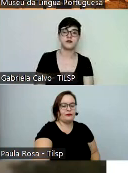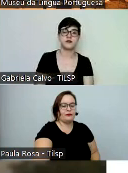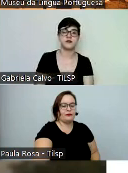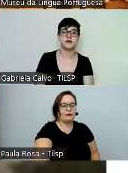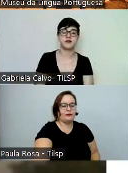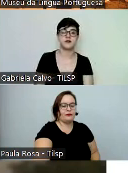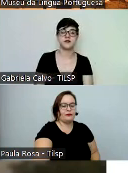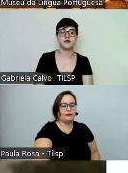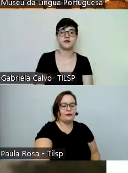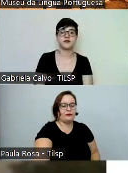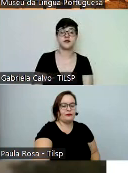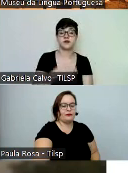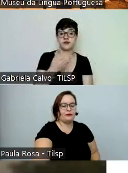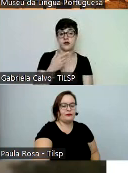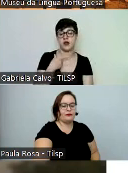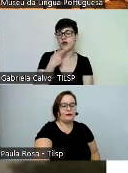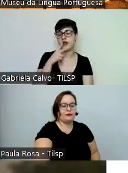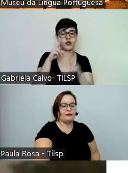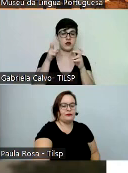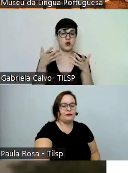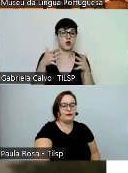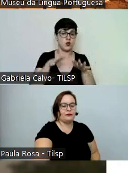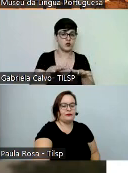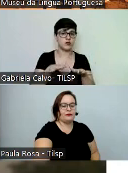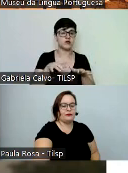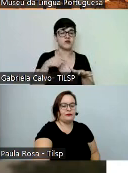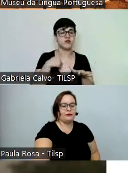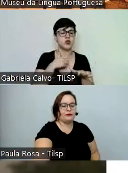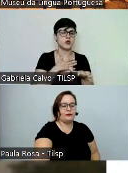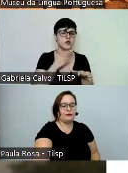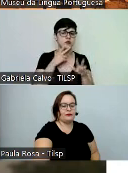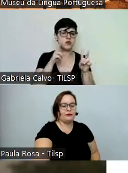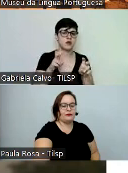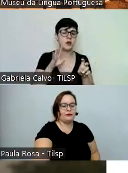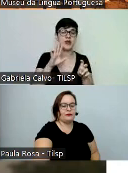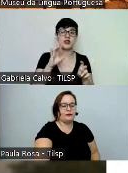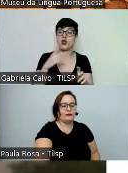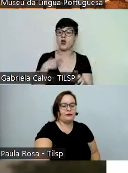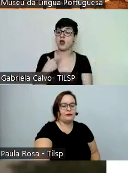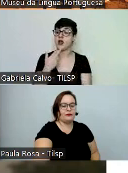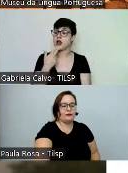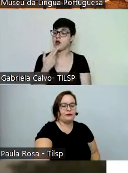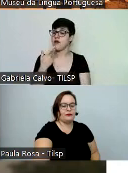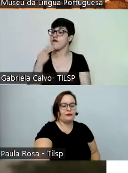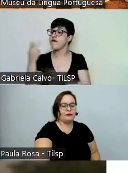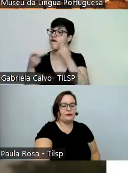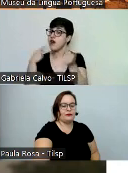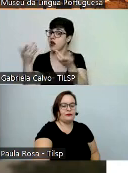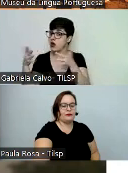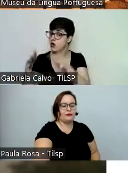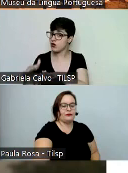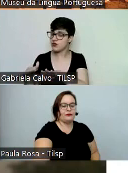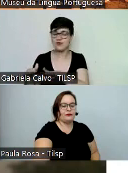e falar sobre inclusividade ser Inclusive eu gosto e não é só para língua falada a gente tem que considerar também